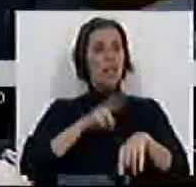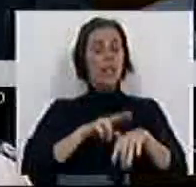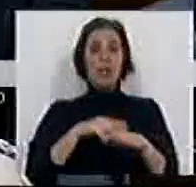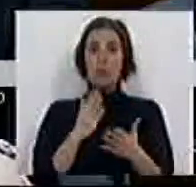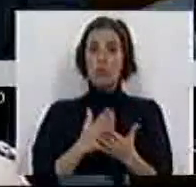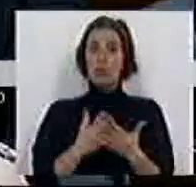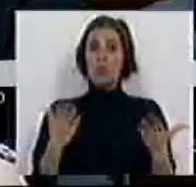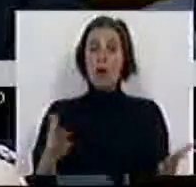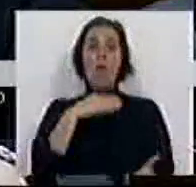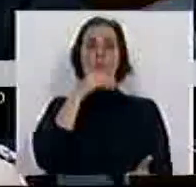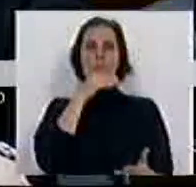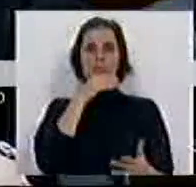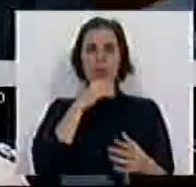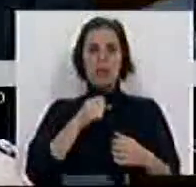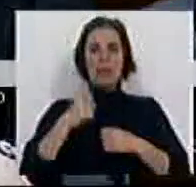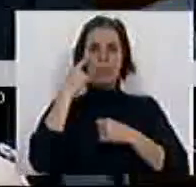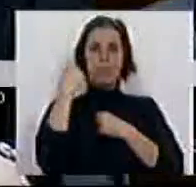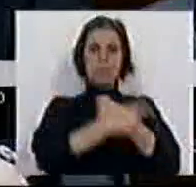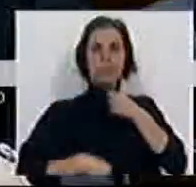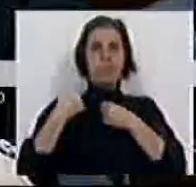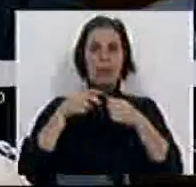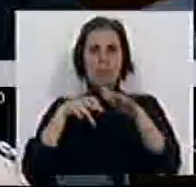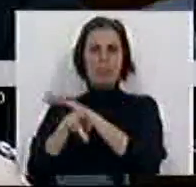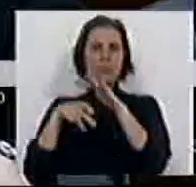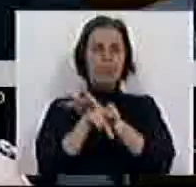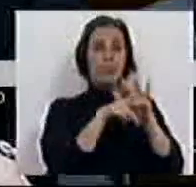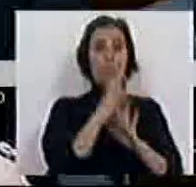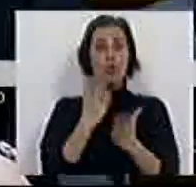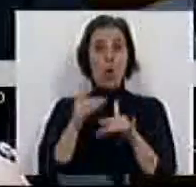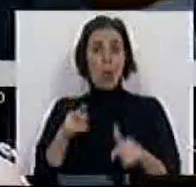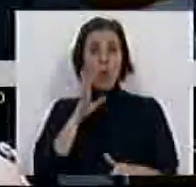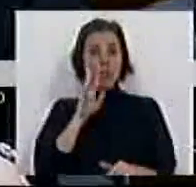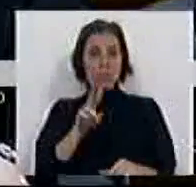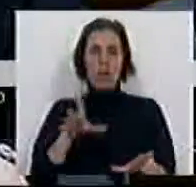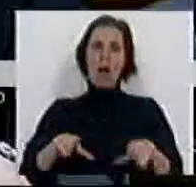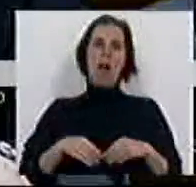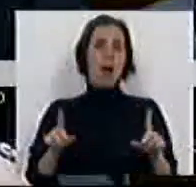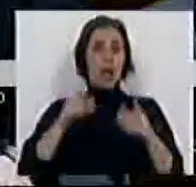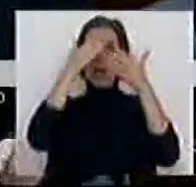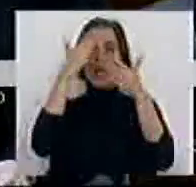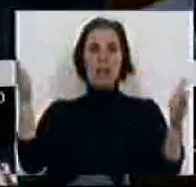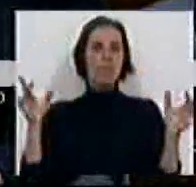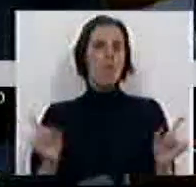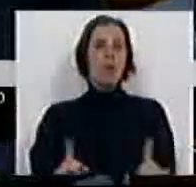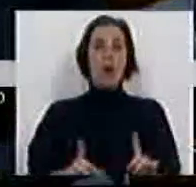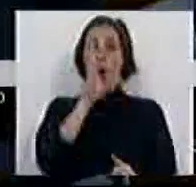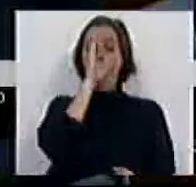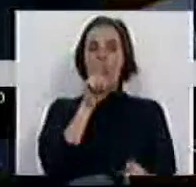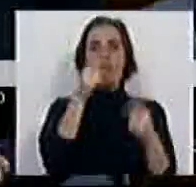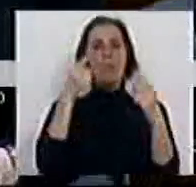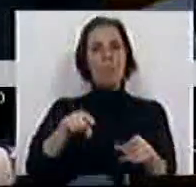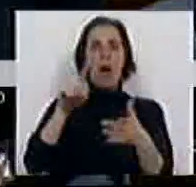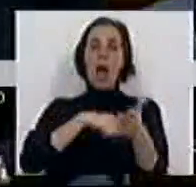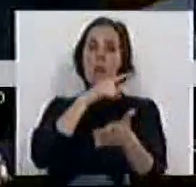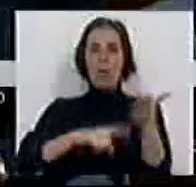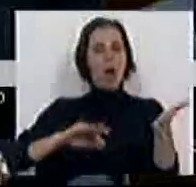de escolas, polícias de choque a entrarem em escolas. O que se viu hoje não é aceitável da democracia e ao Governo resta